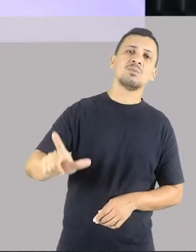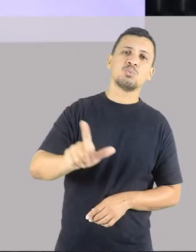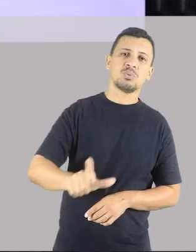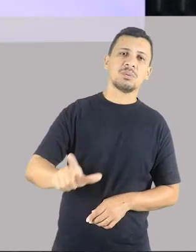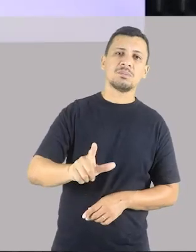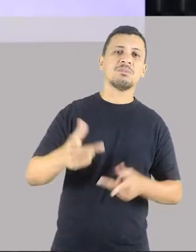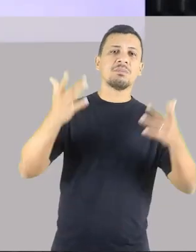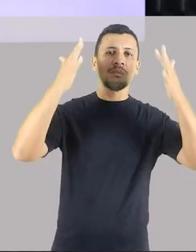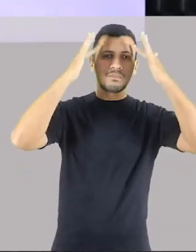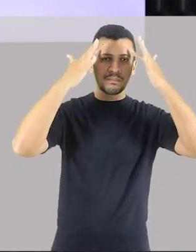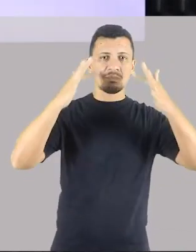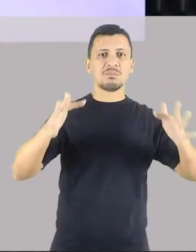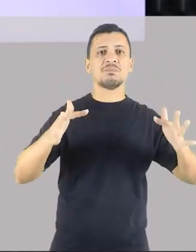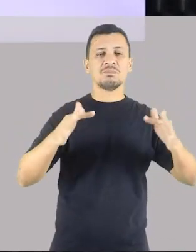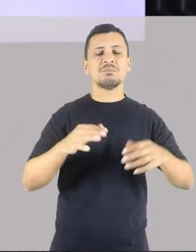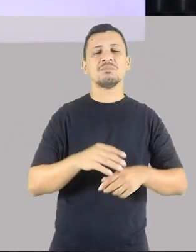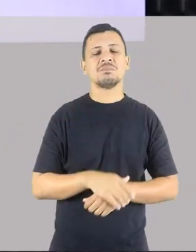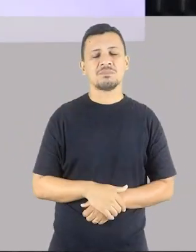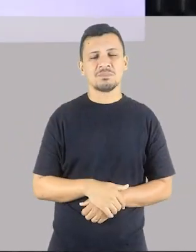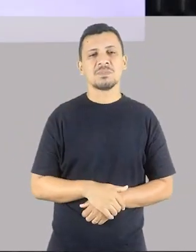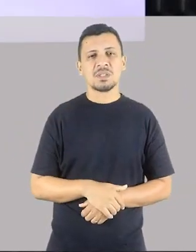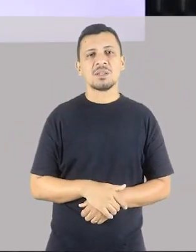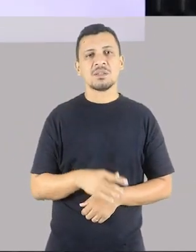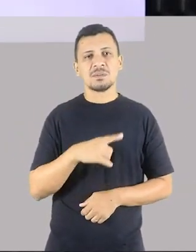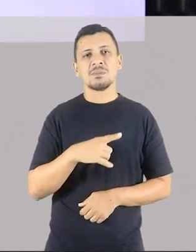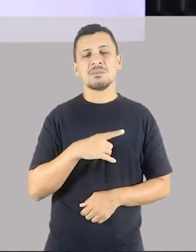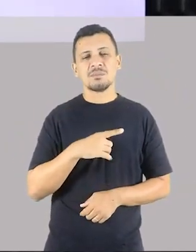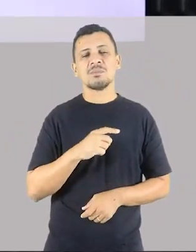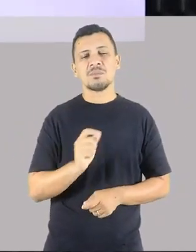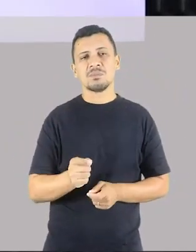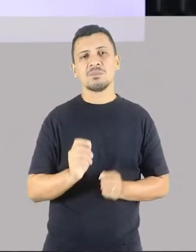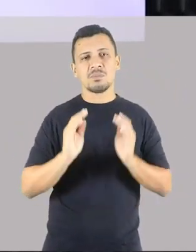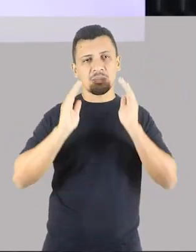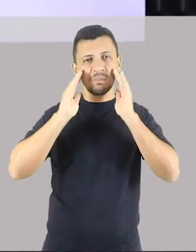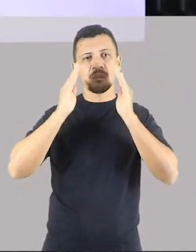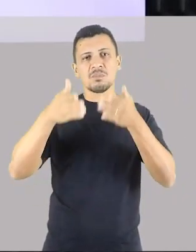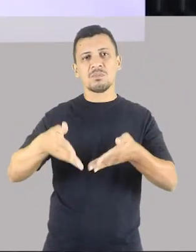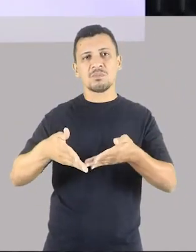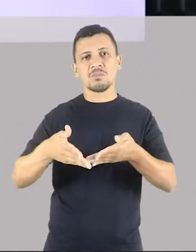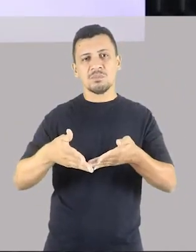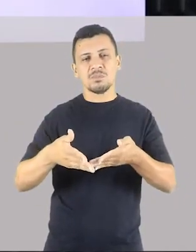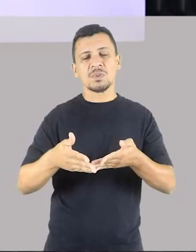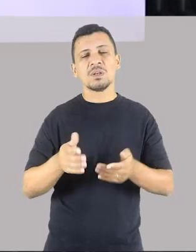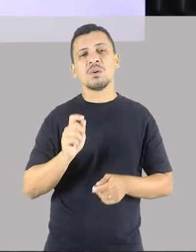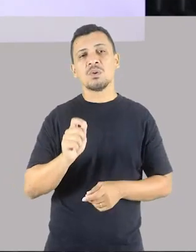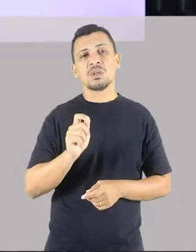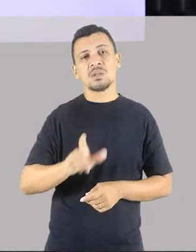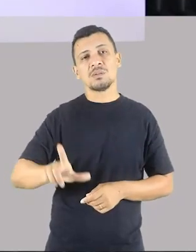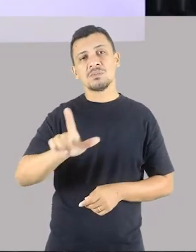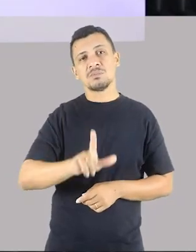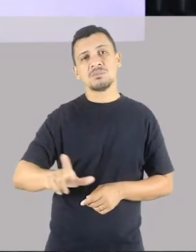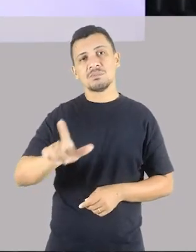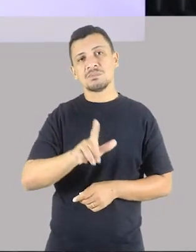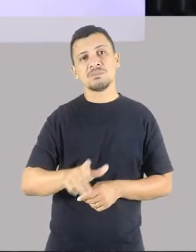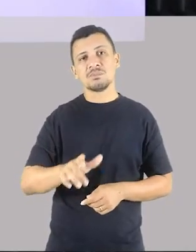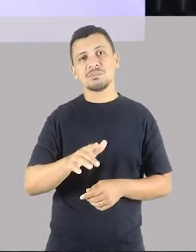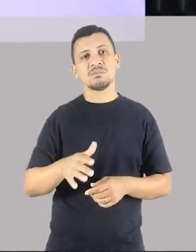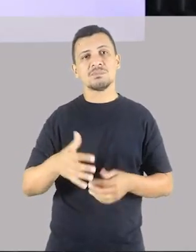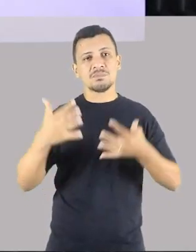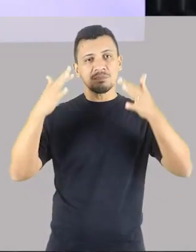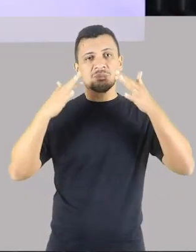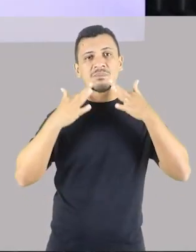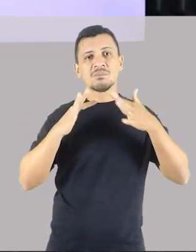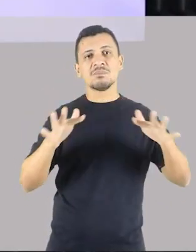naturalista, certo? Porque essa era uma das perspectivas do naturalismo, né? Esse processo aí de animismo,